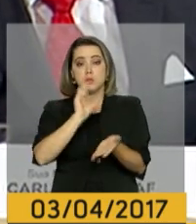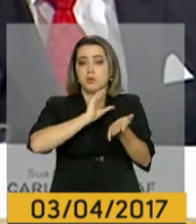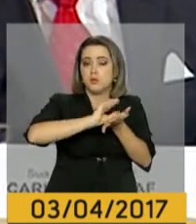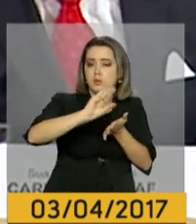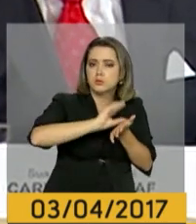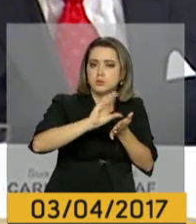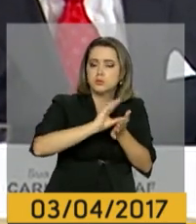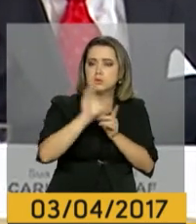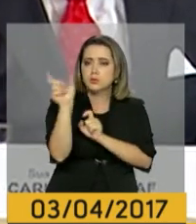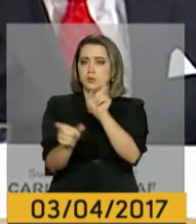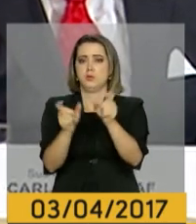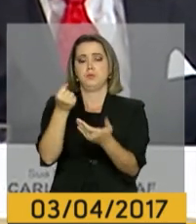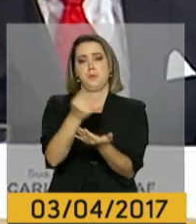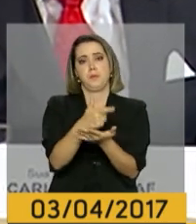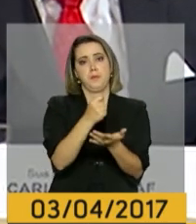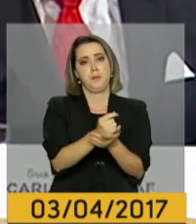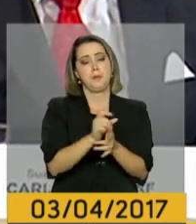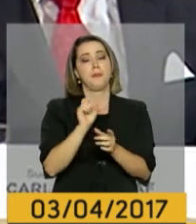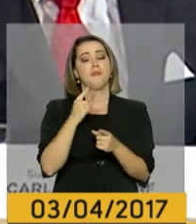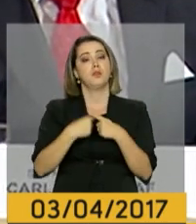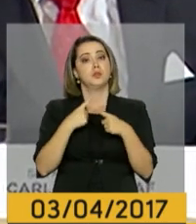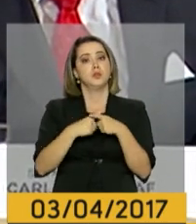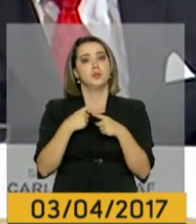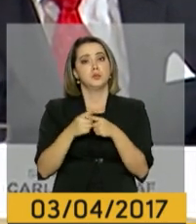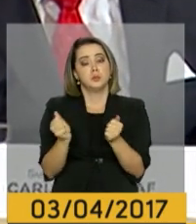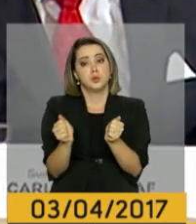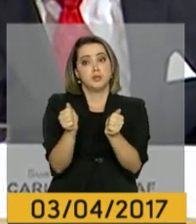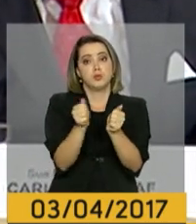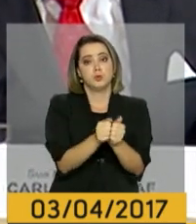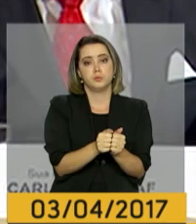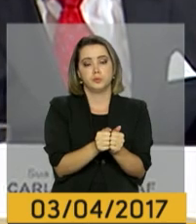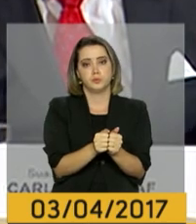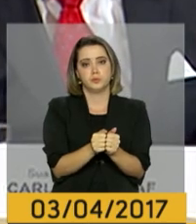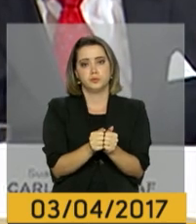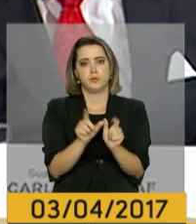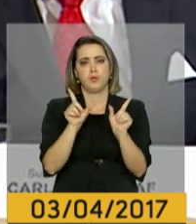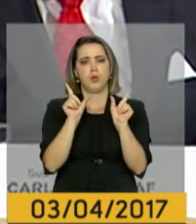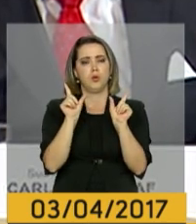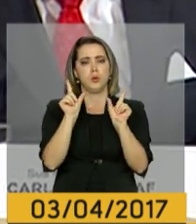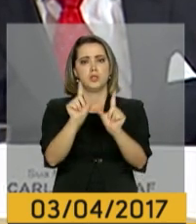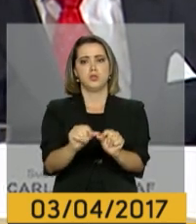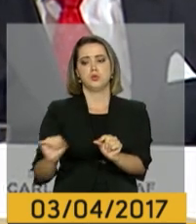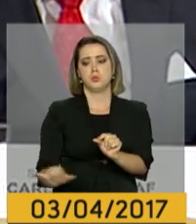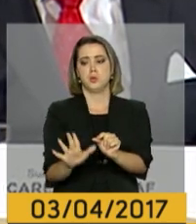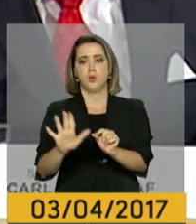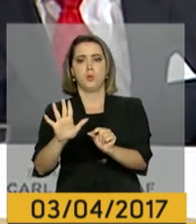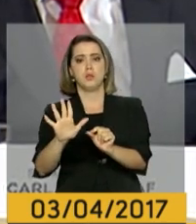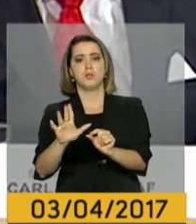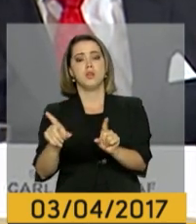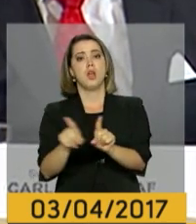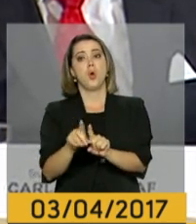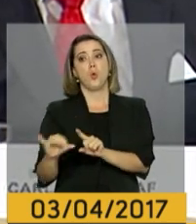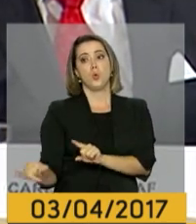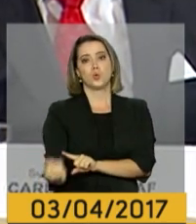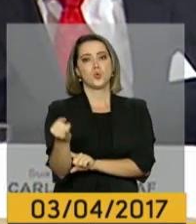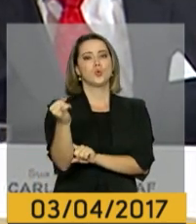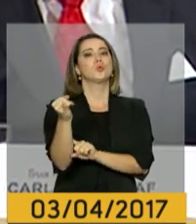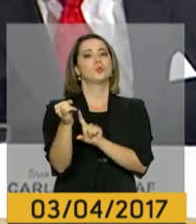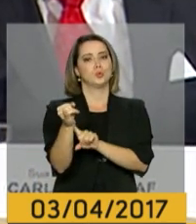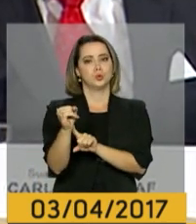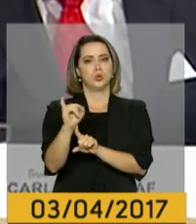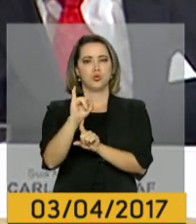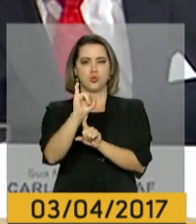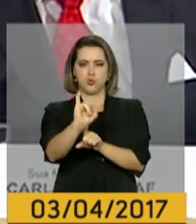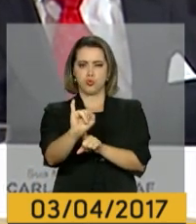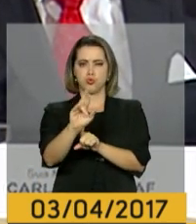consumidores, especialmente porque, ao lado da queda da inflação, também as taxas de juros